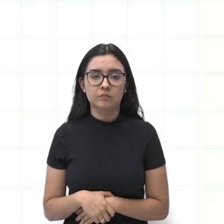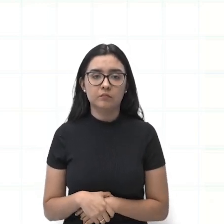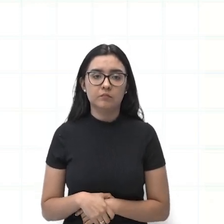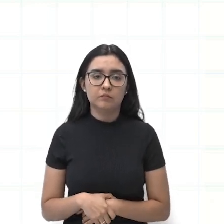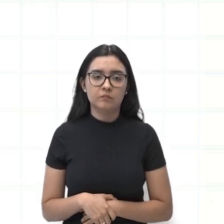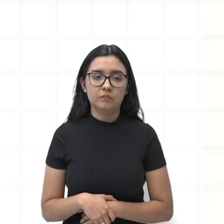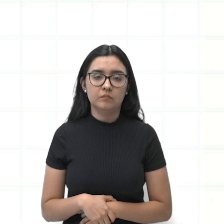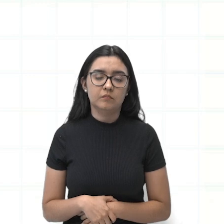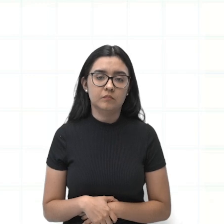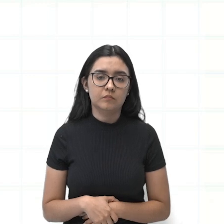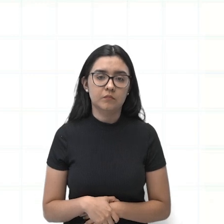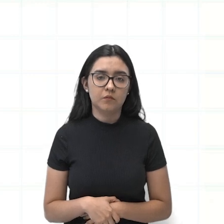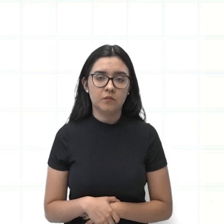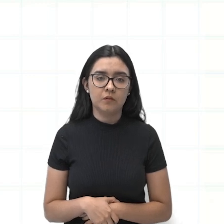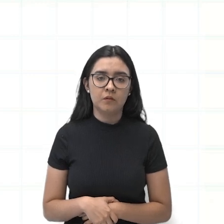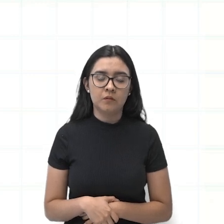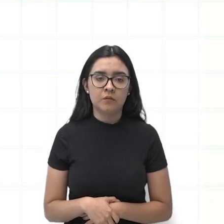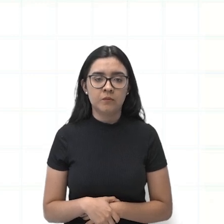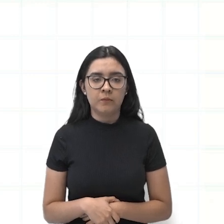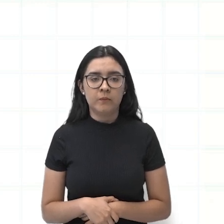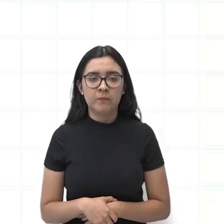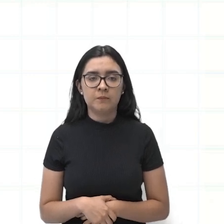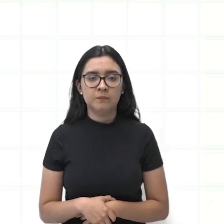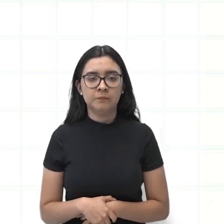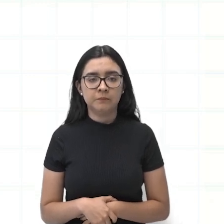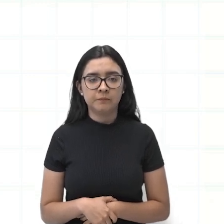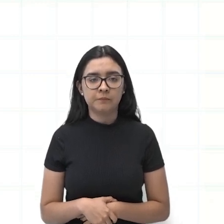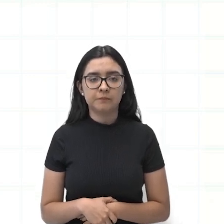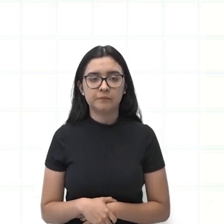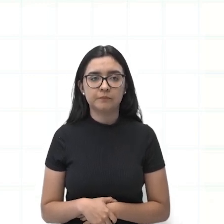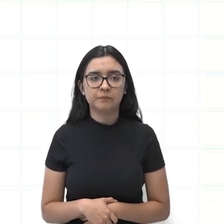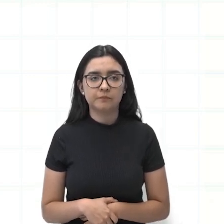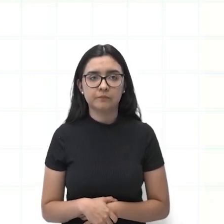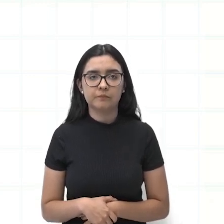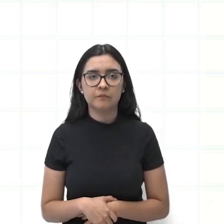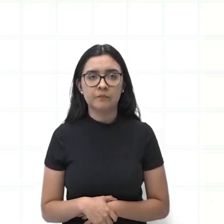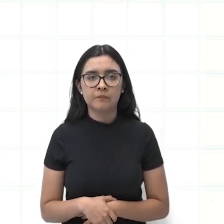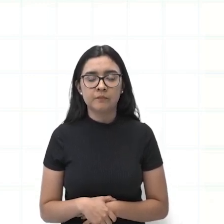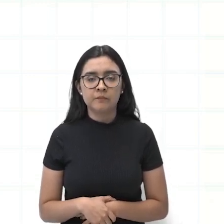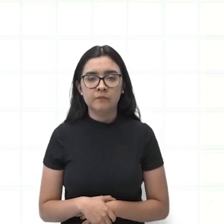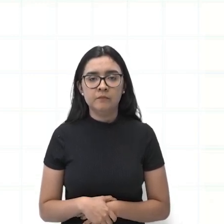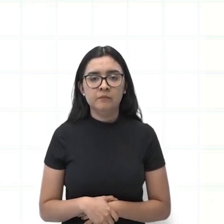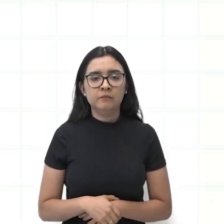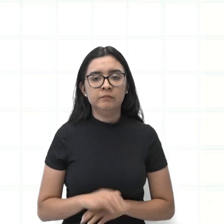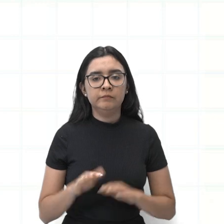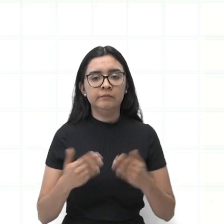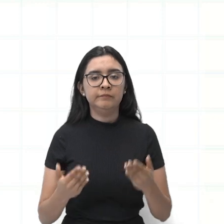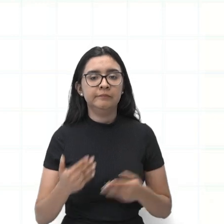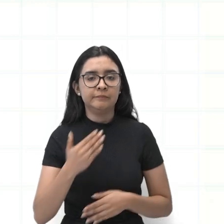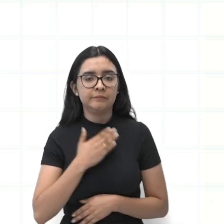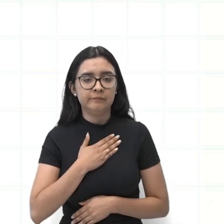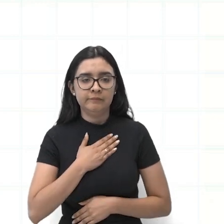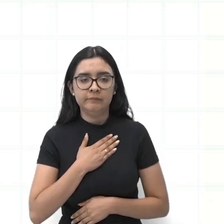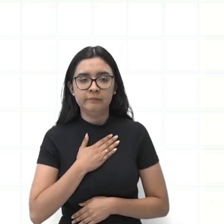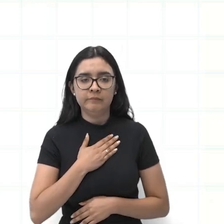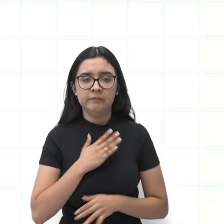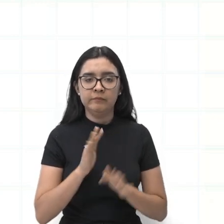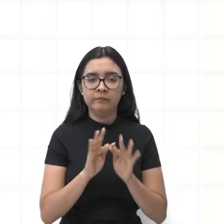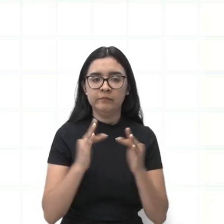Aí, olha só. Our family has four members. Our family has, a minha